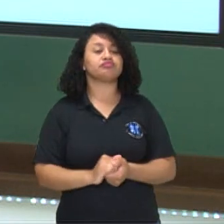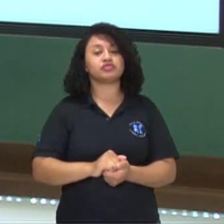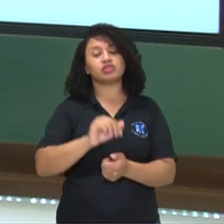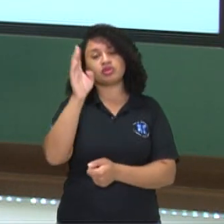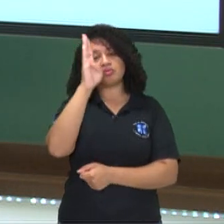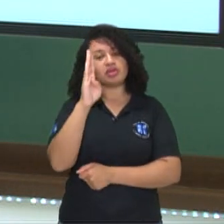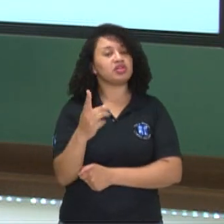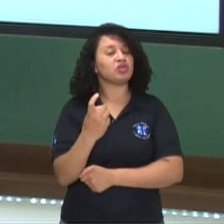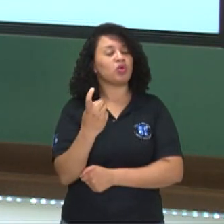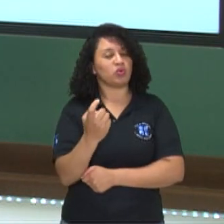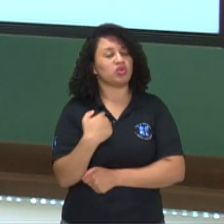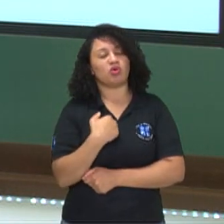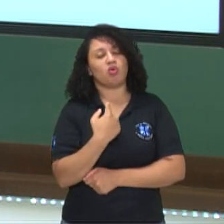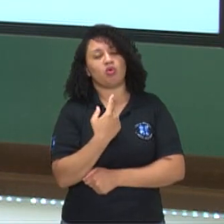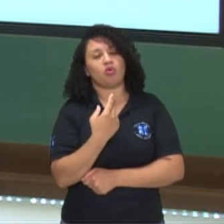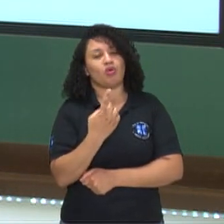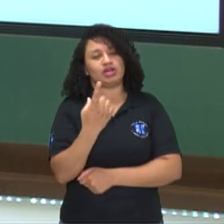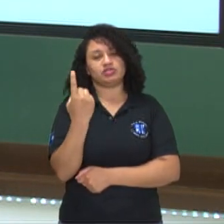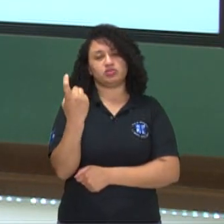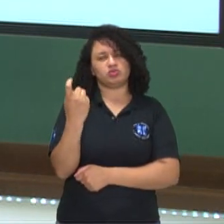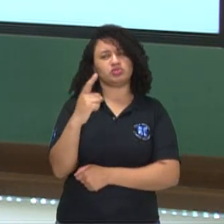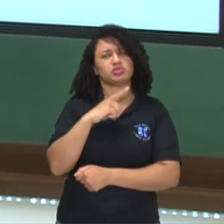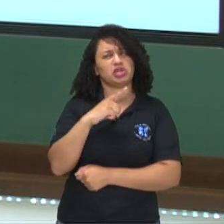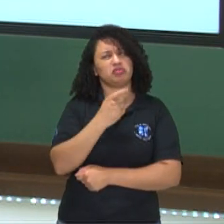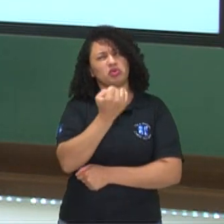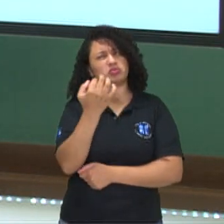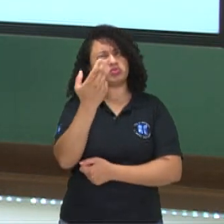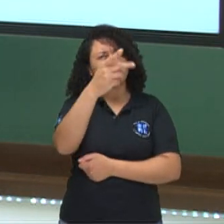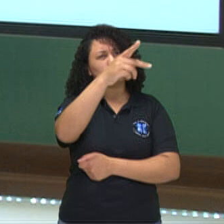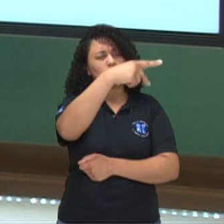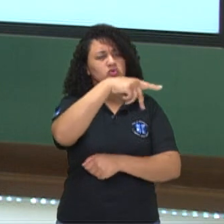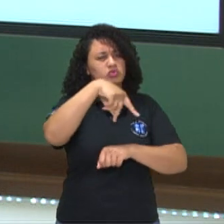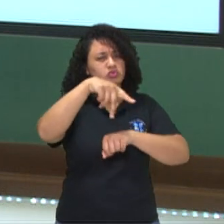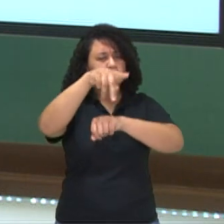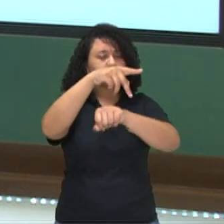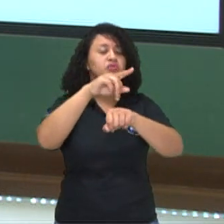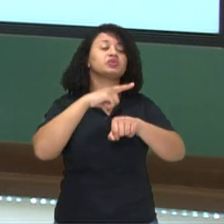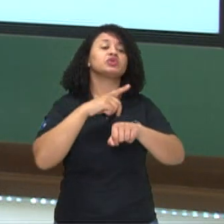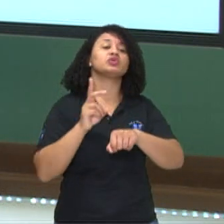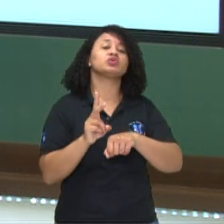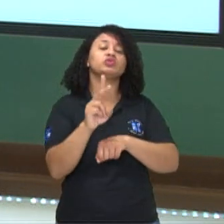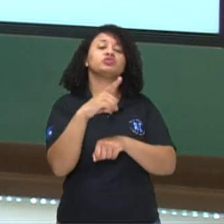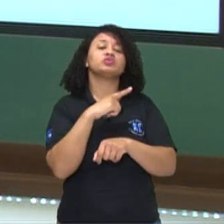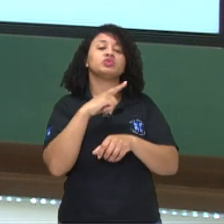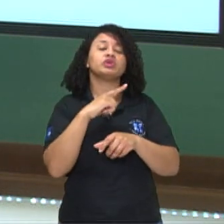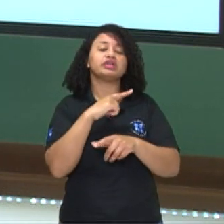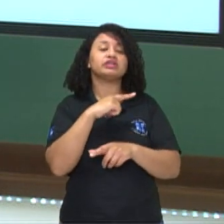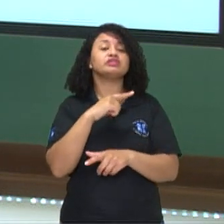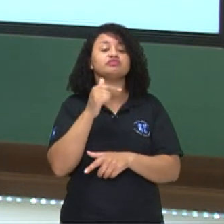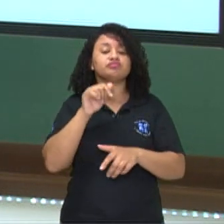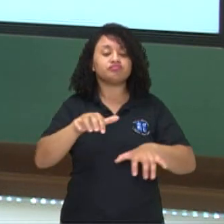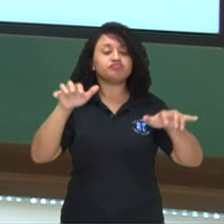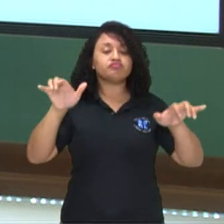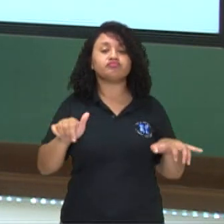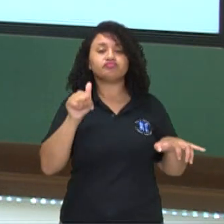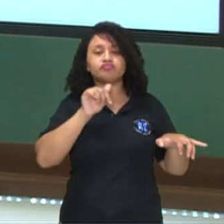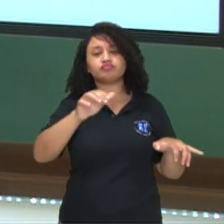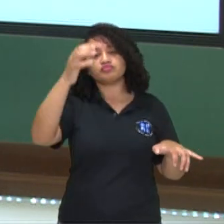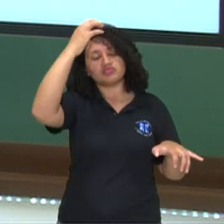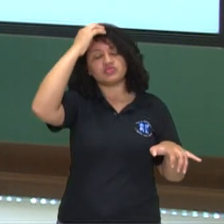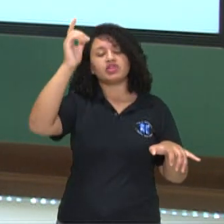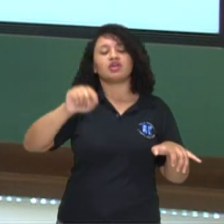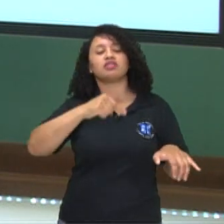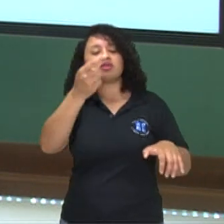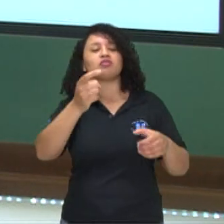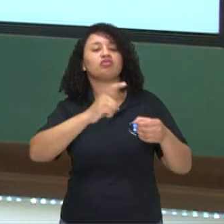único país, ou praticamente o único país, tivemos aí algumas exceções, que manteve, né, a monarquia pós-independência, com Dom